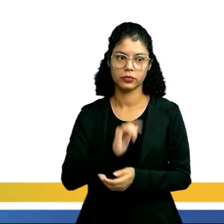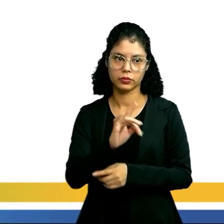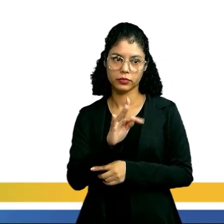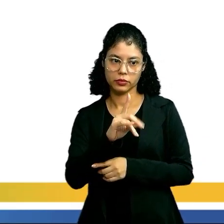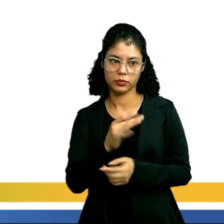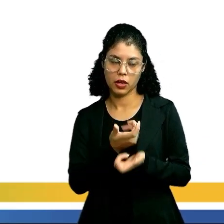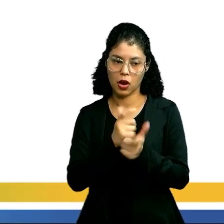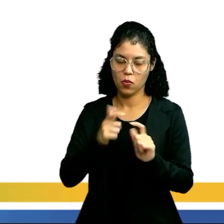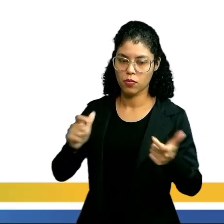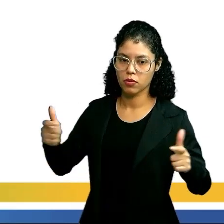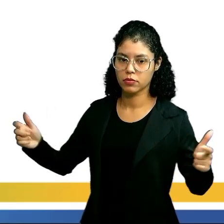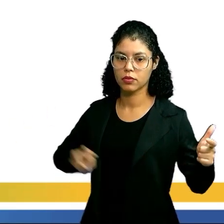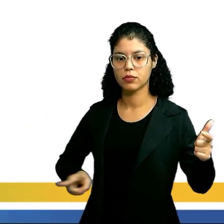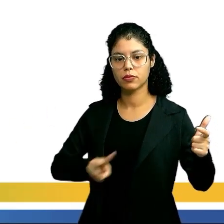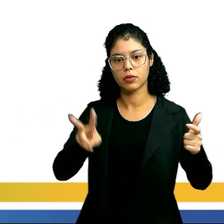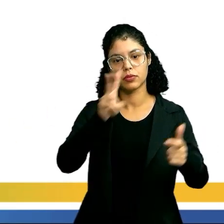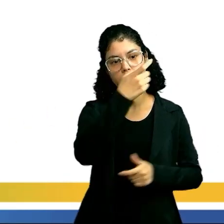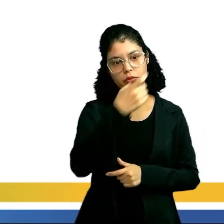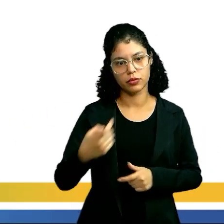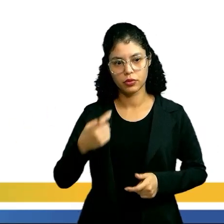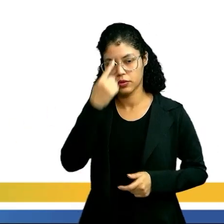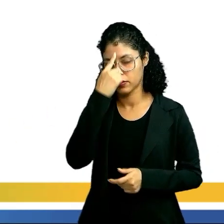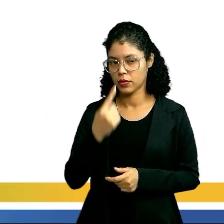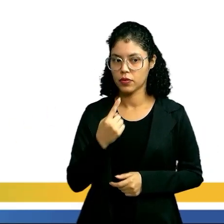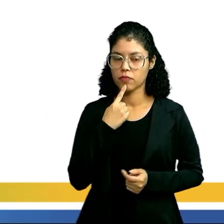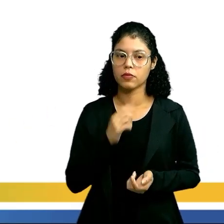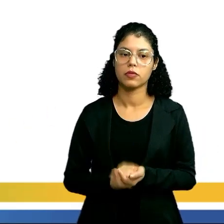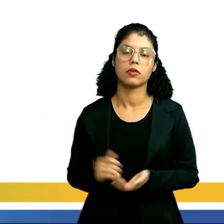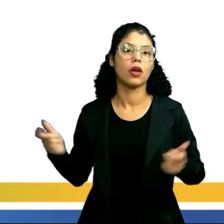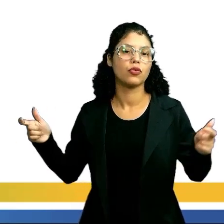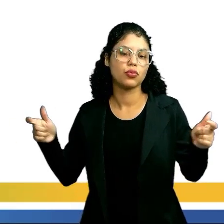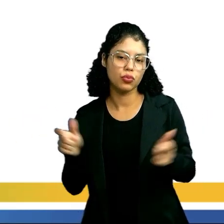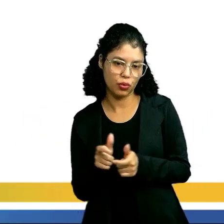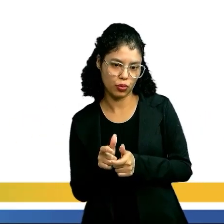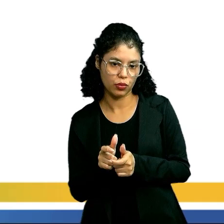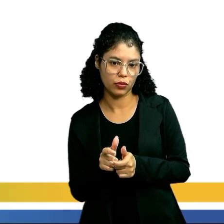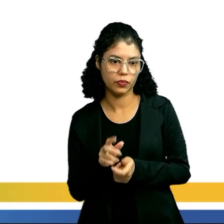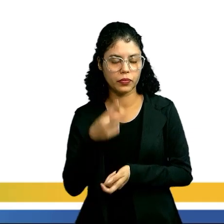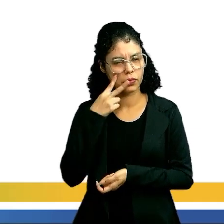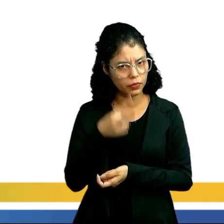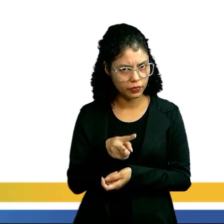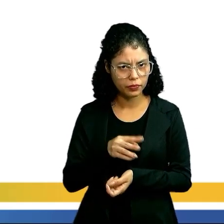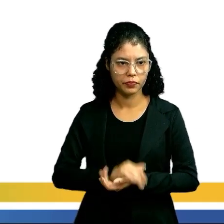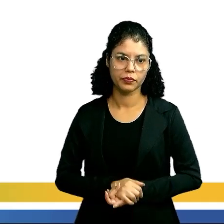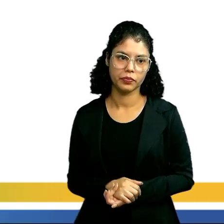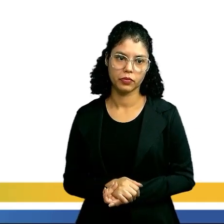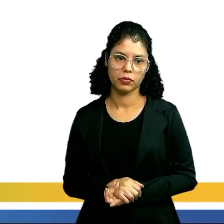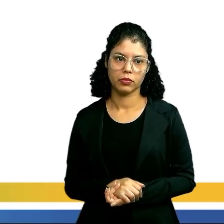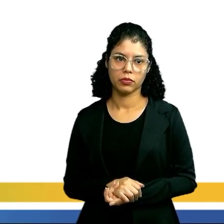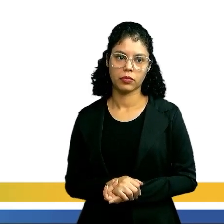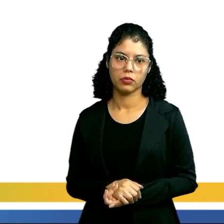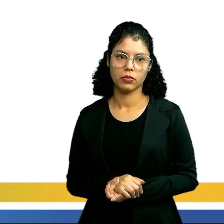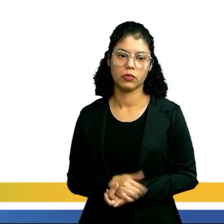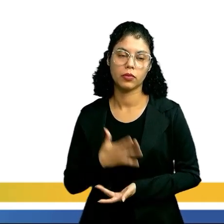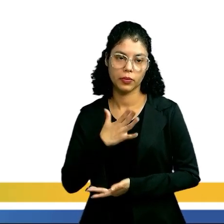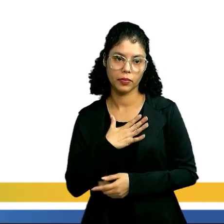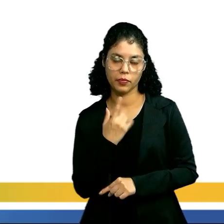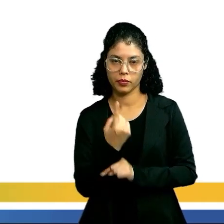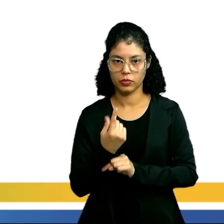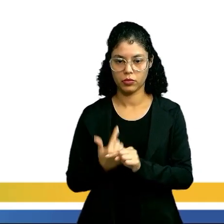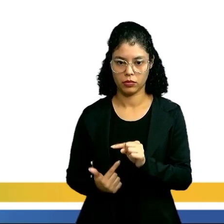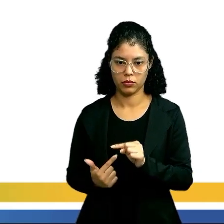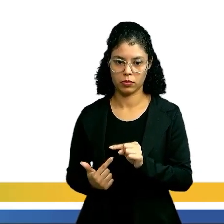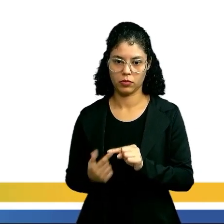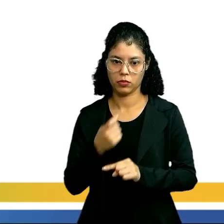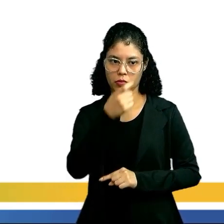vou aumentar os valores de x e a imagem vai começar a diminuir. Bora ver se vai dar certo? A minha função é meio